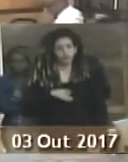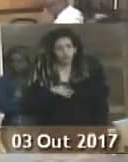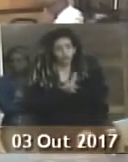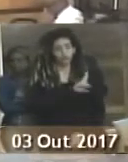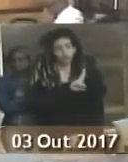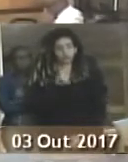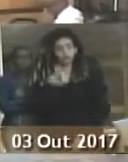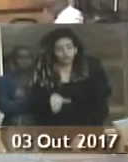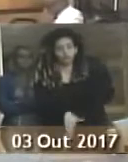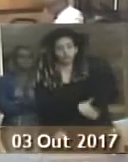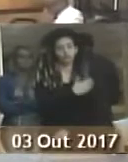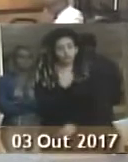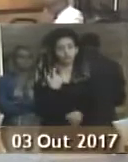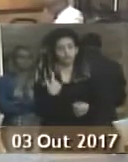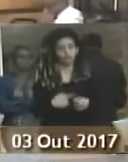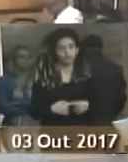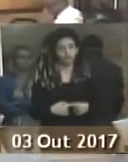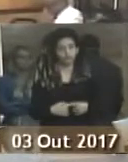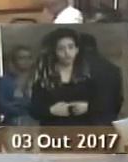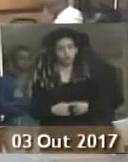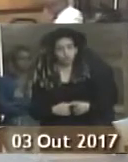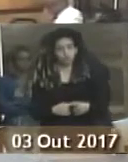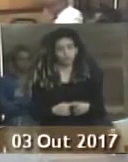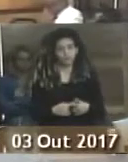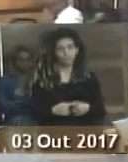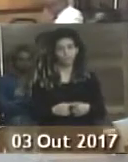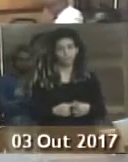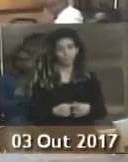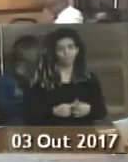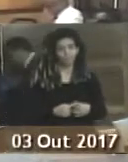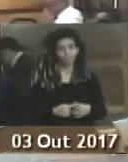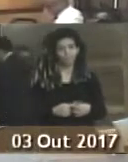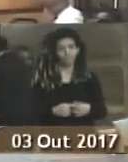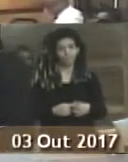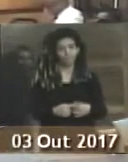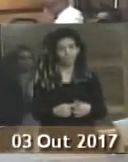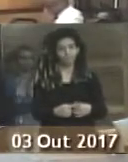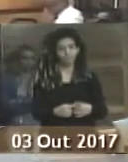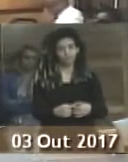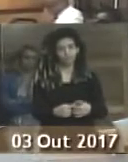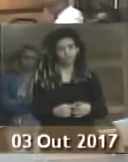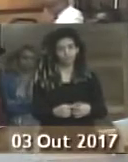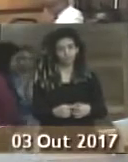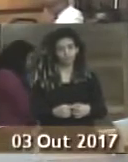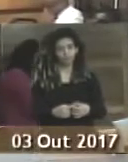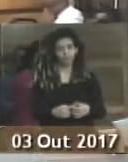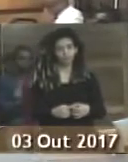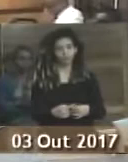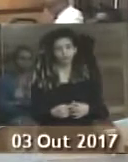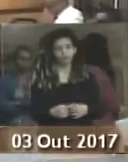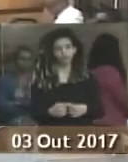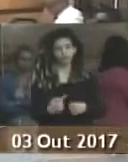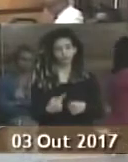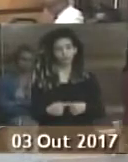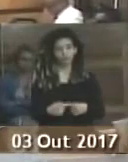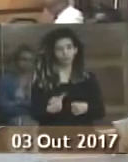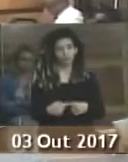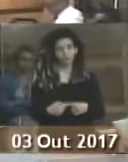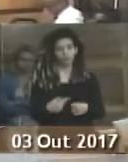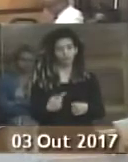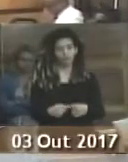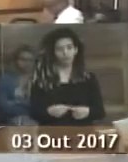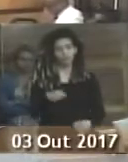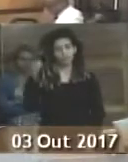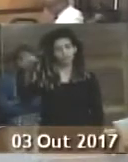de logradouro público através da Octávia ou Otávia Maria de Jesus Leal, localizada entre a rua Santinho Marques e a rua Manuel de Souza Lima, no